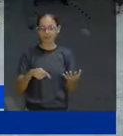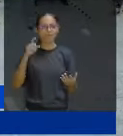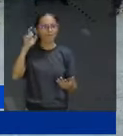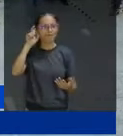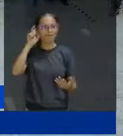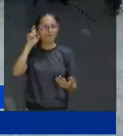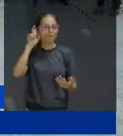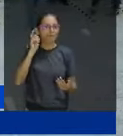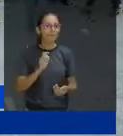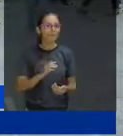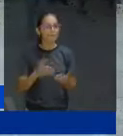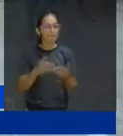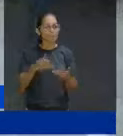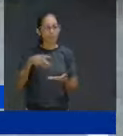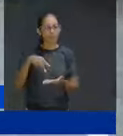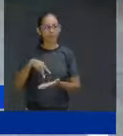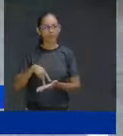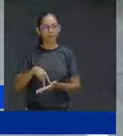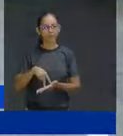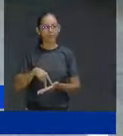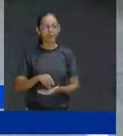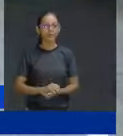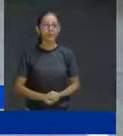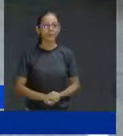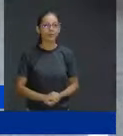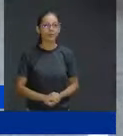aparelho auditivo. Ao centro da mesa.